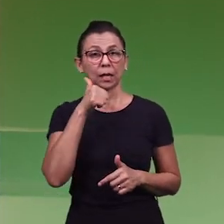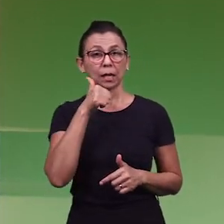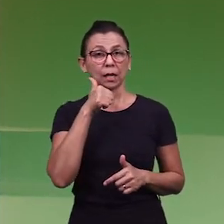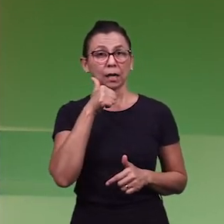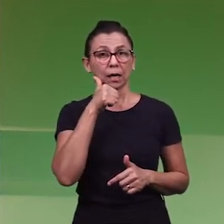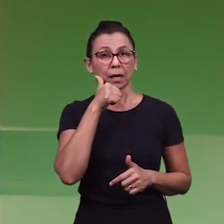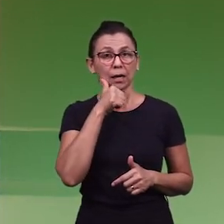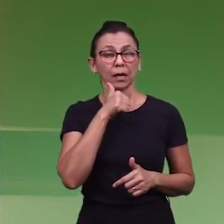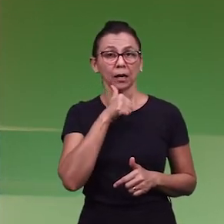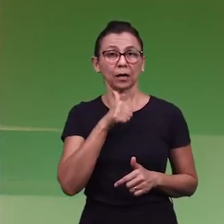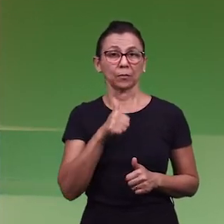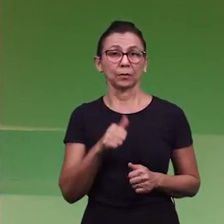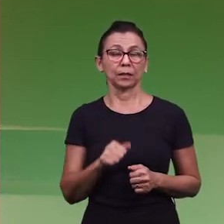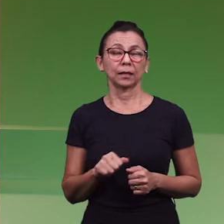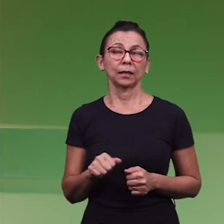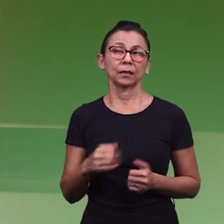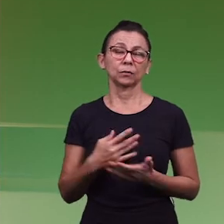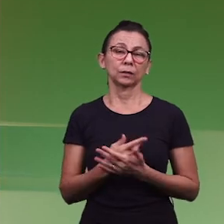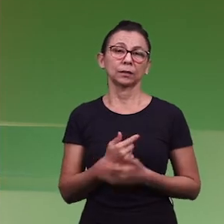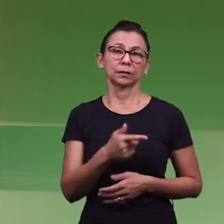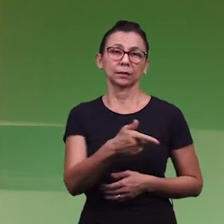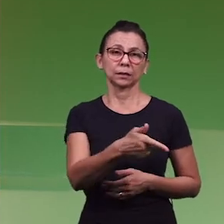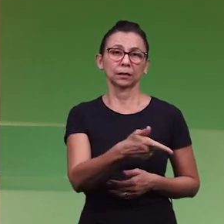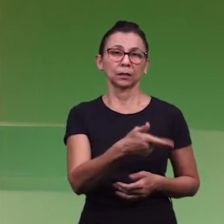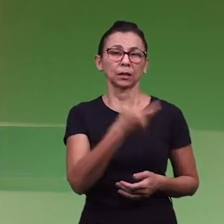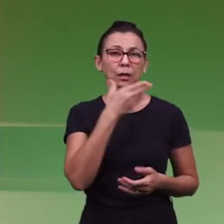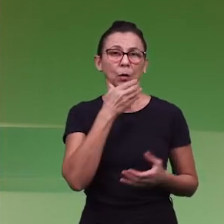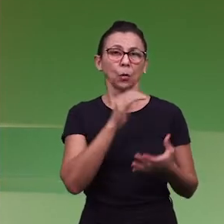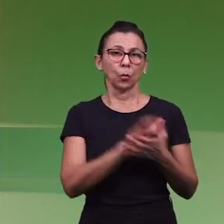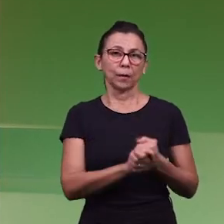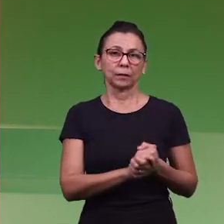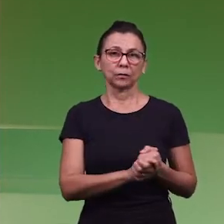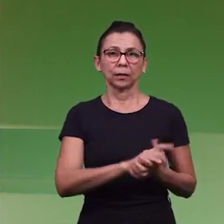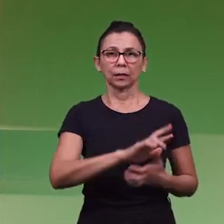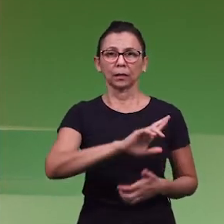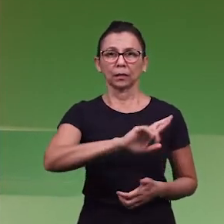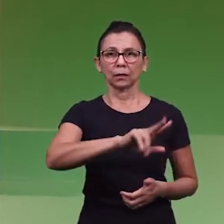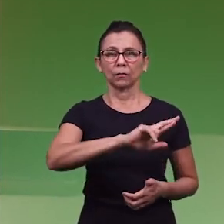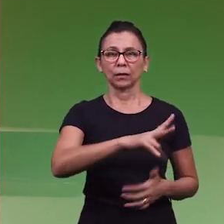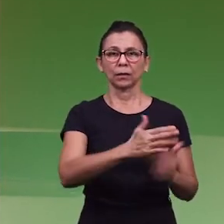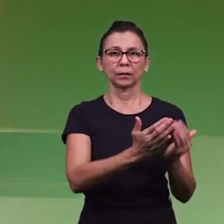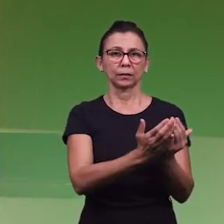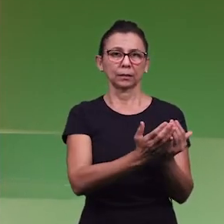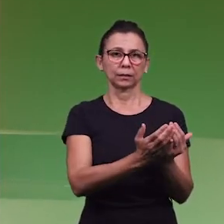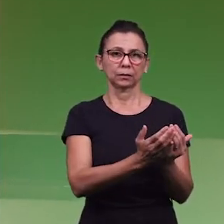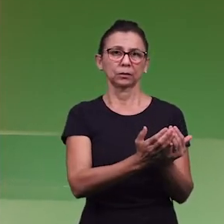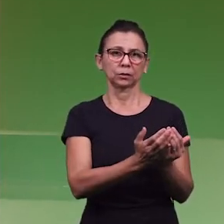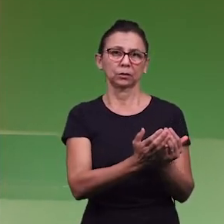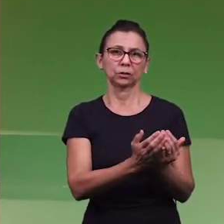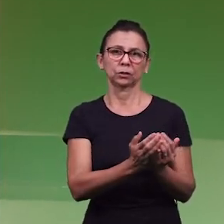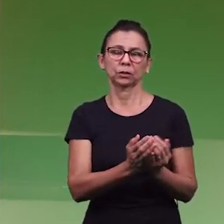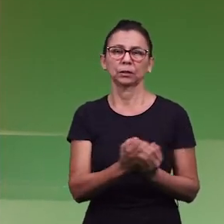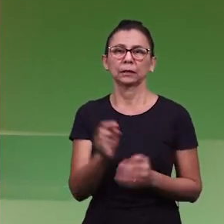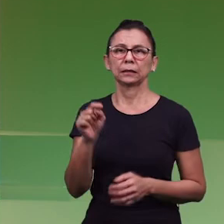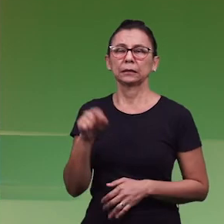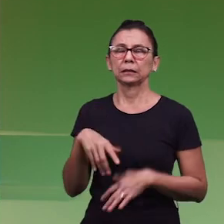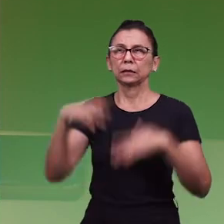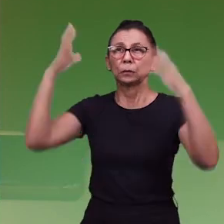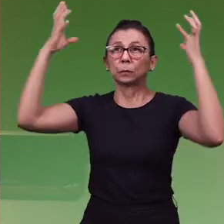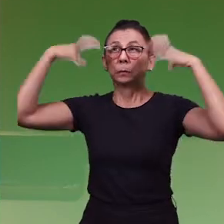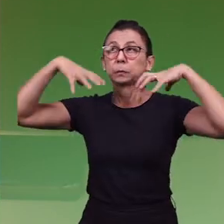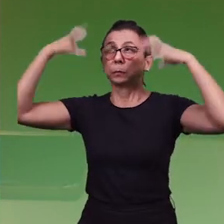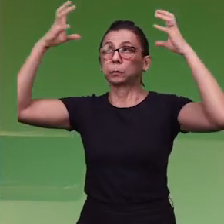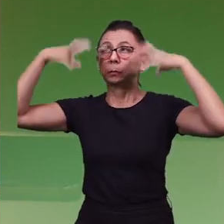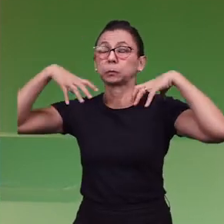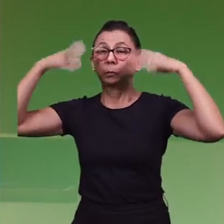queria fazer uma viagem no dia seguinte com ela e as crianças. E eram para um lugar onde estava chovendo muito, e ela muito preocupada